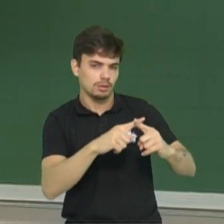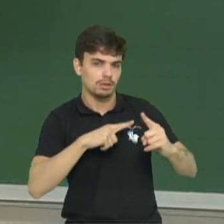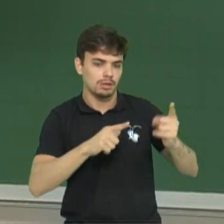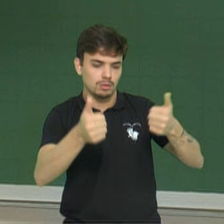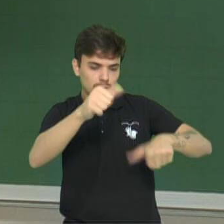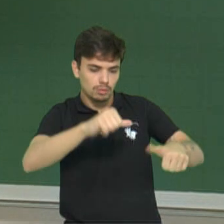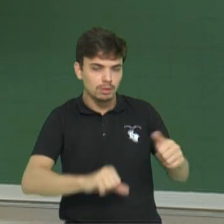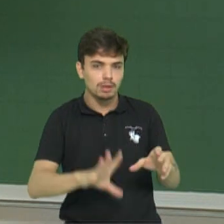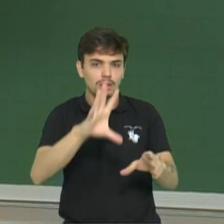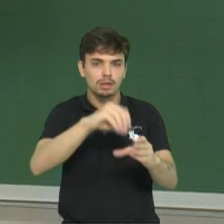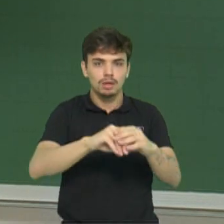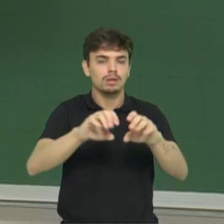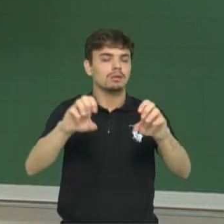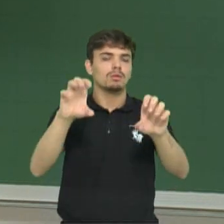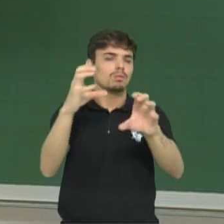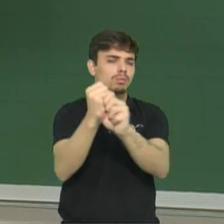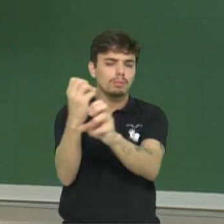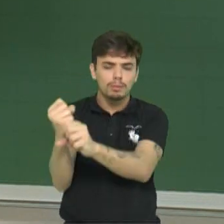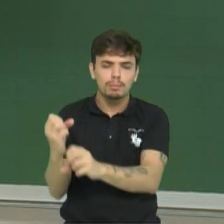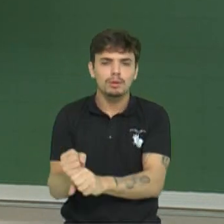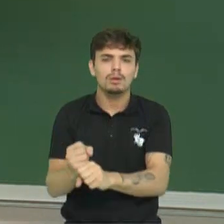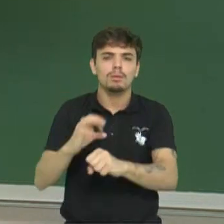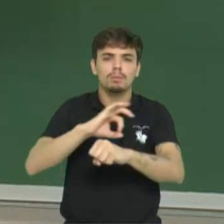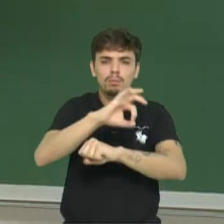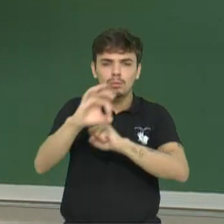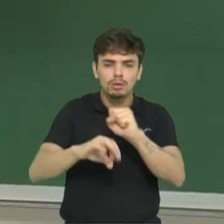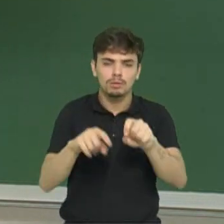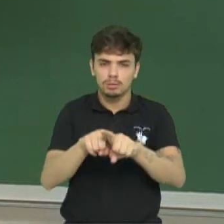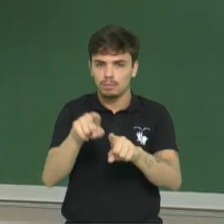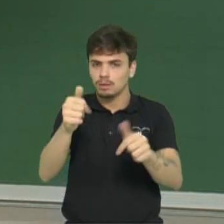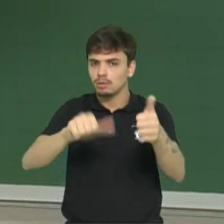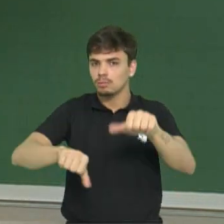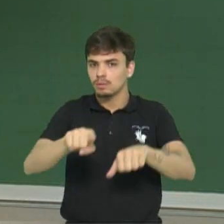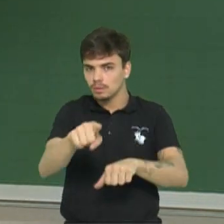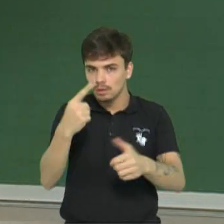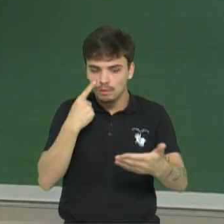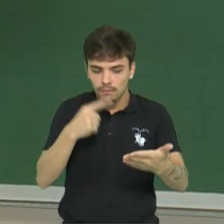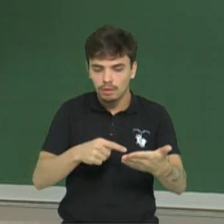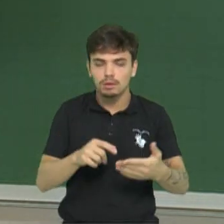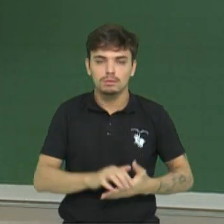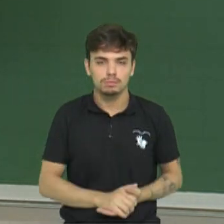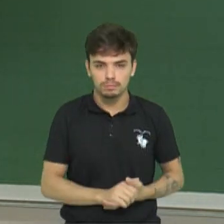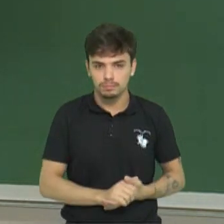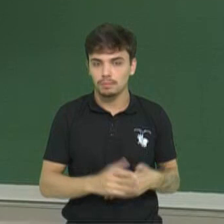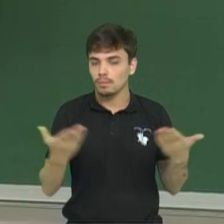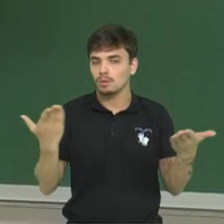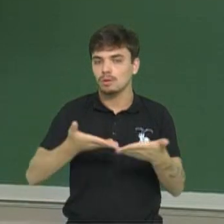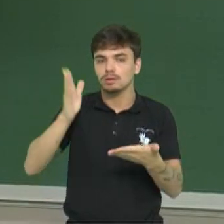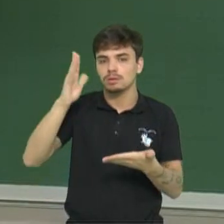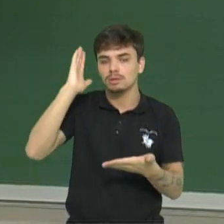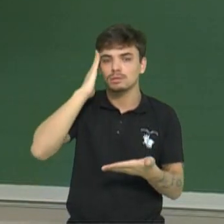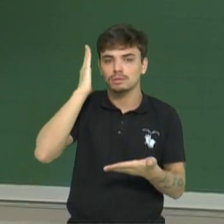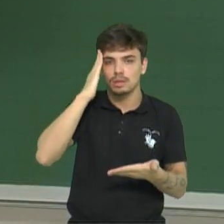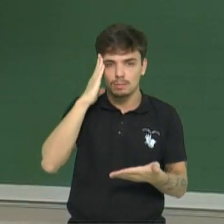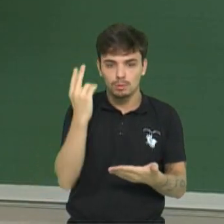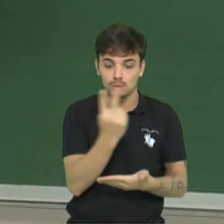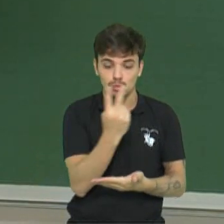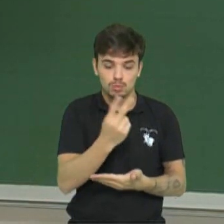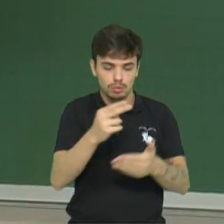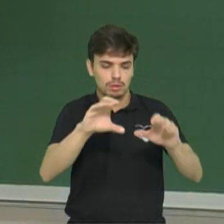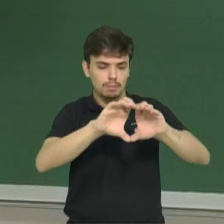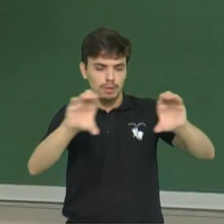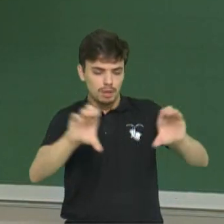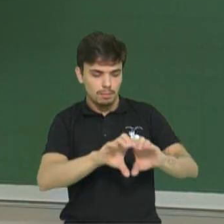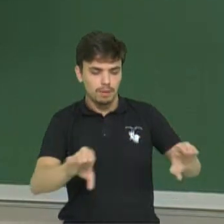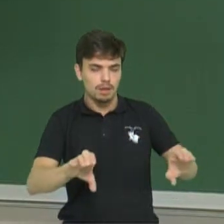está dentro da fórmula molecular da substância que você está trabalhando ali, ok? Agora então, sabendo esses dois coeficientes, a gente